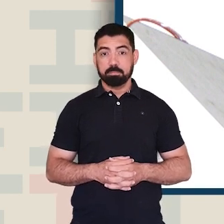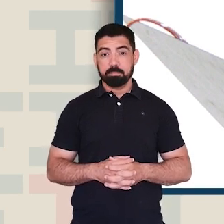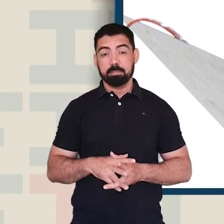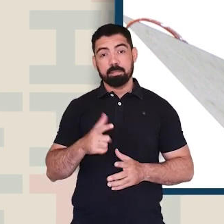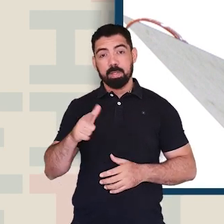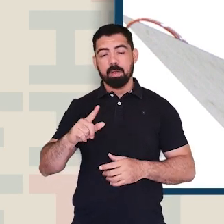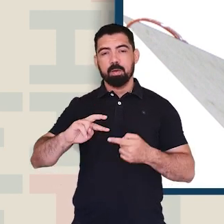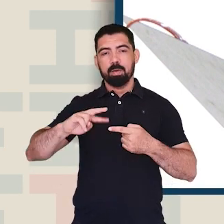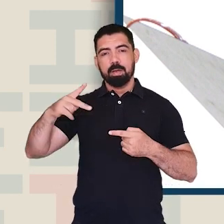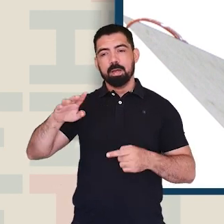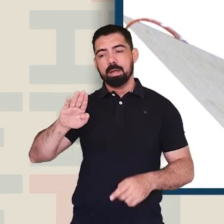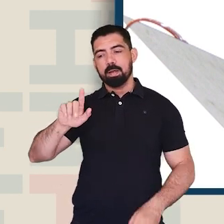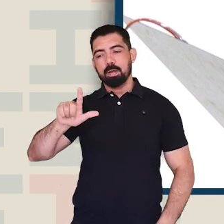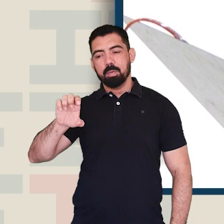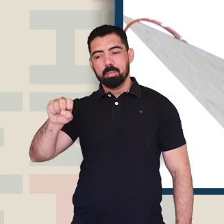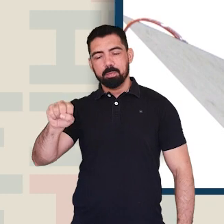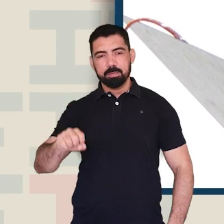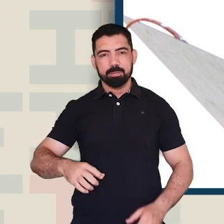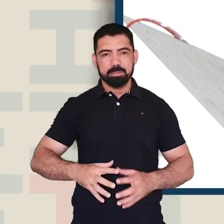Pela de blues.